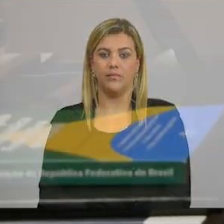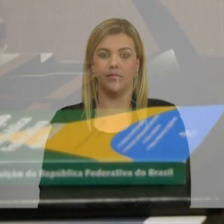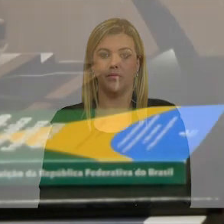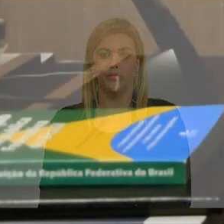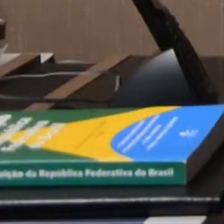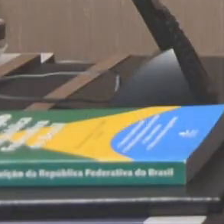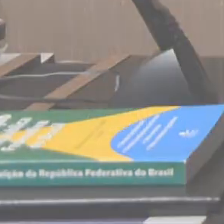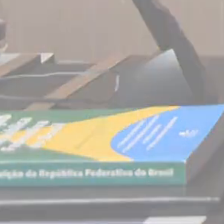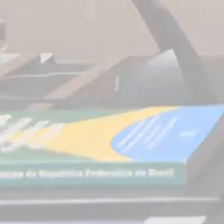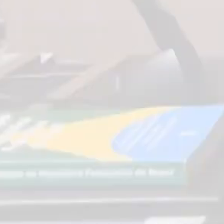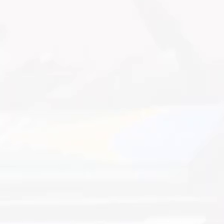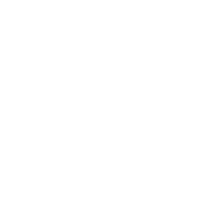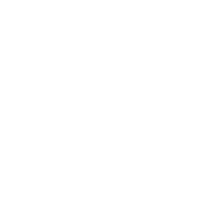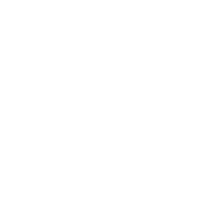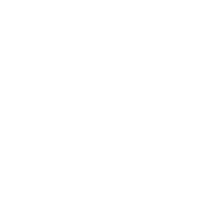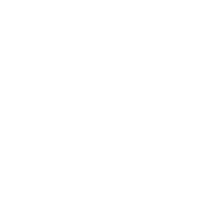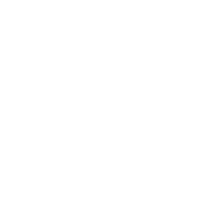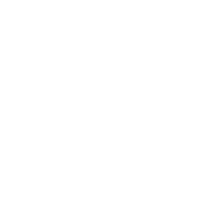íntegra.